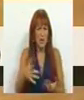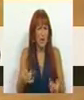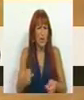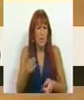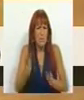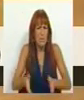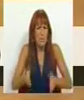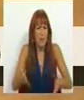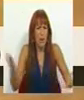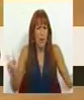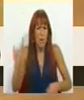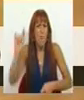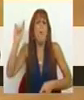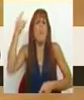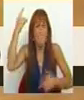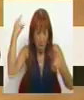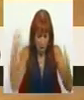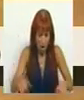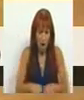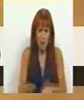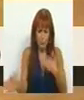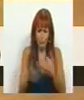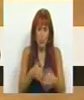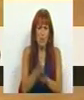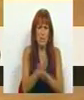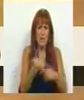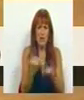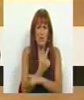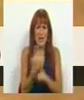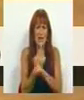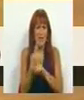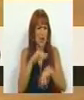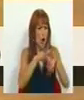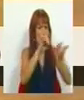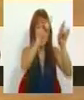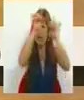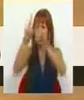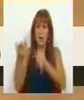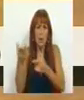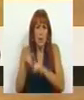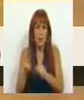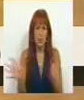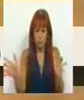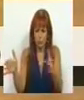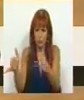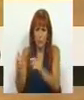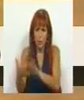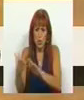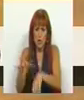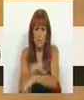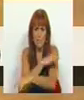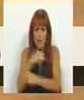não seria necessário se não fosse o encerramento de valências em diversos hospitais, designadamente a concentração da